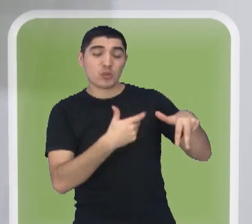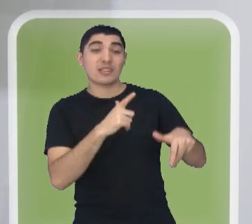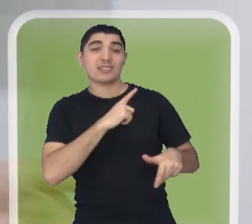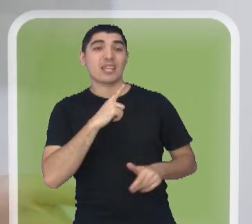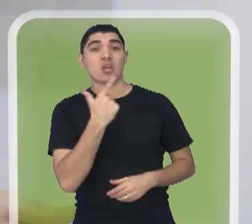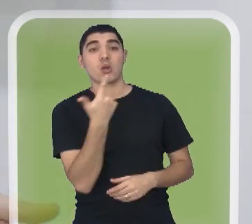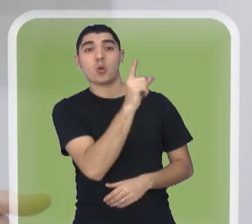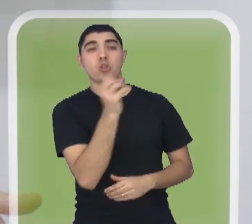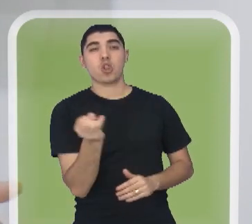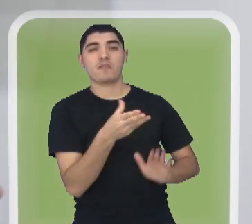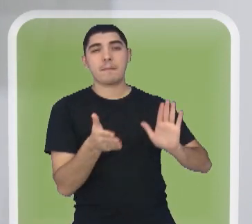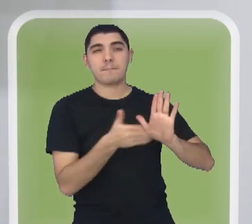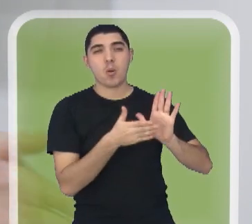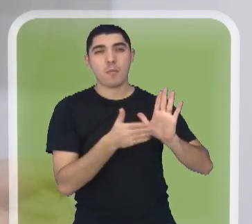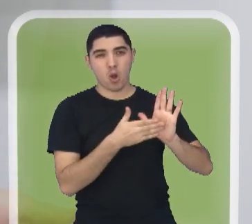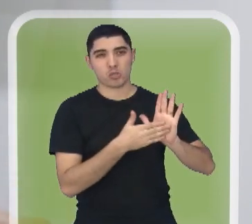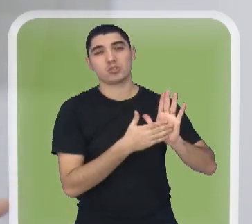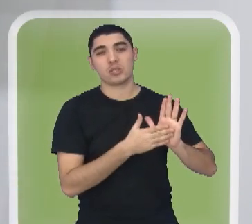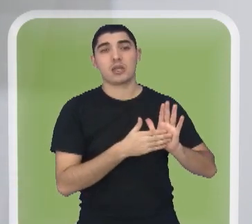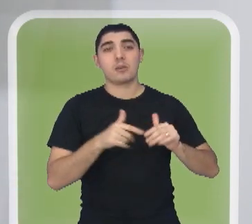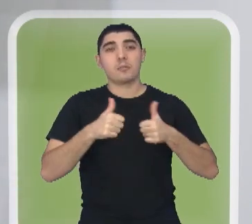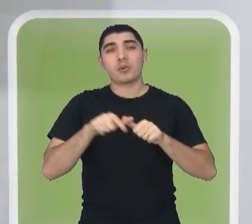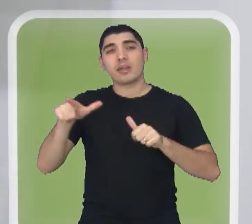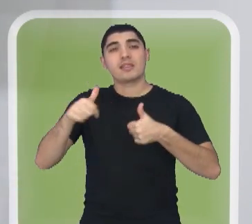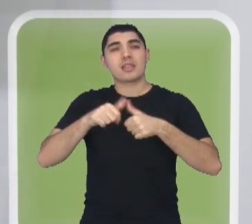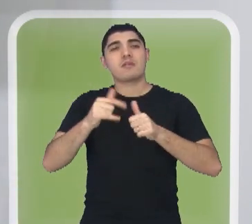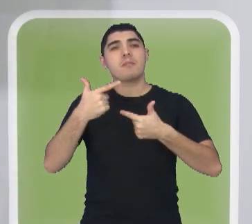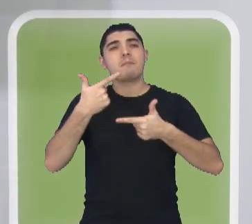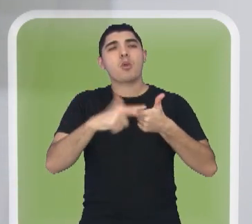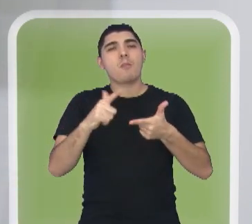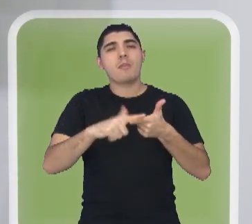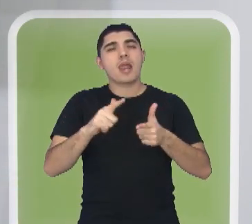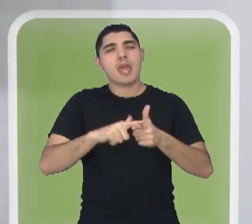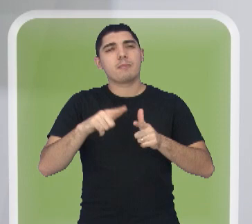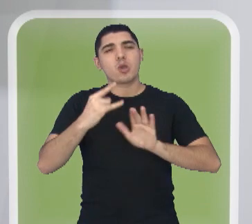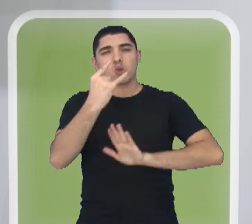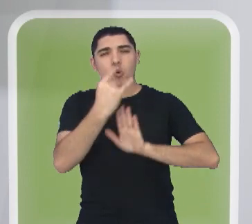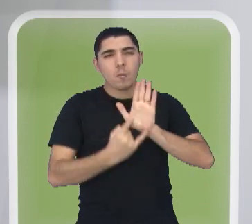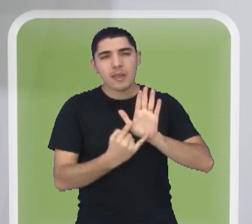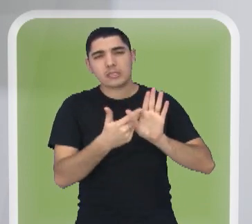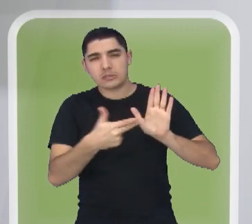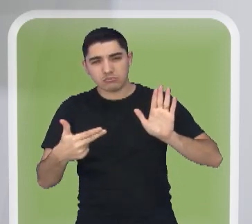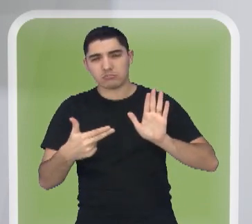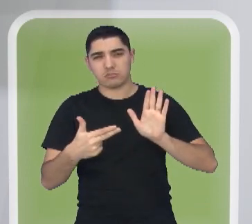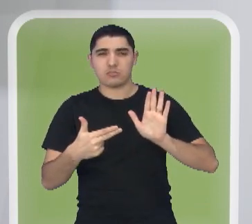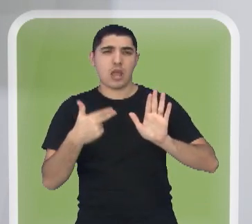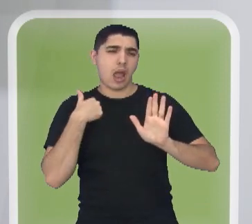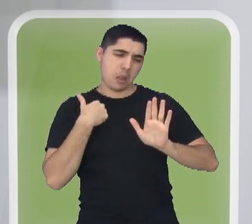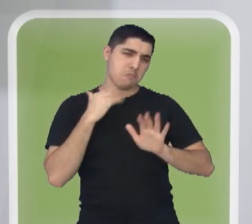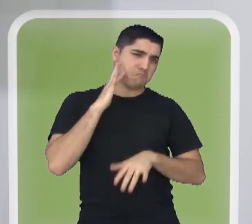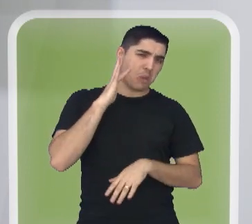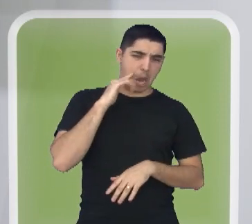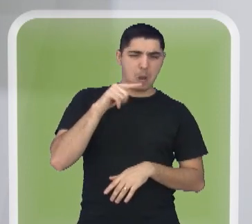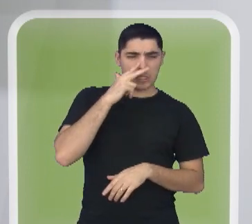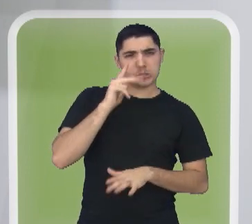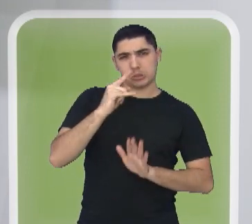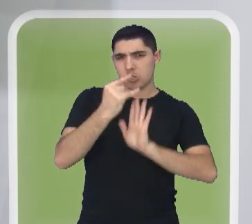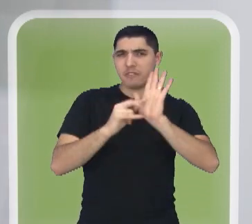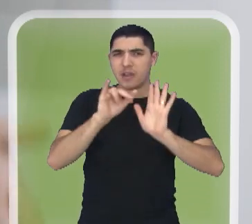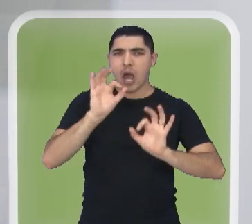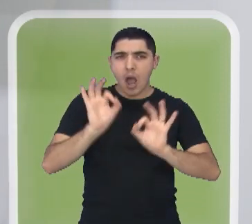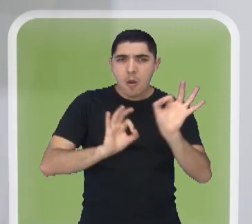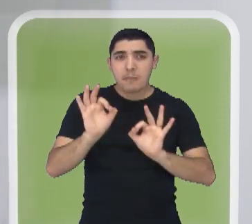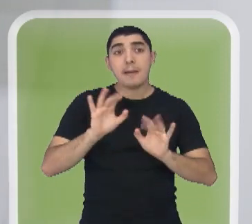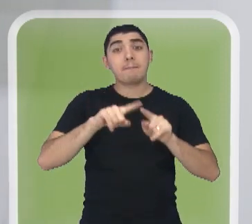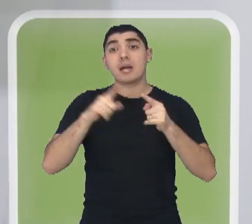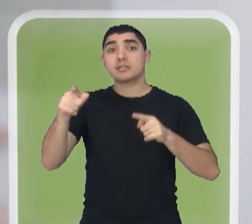situação. Na primeira rodada contra o Mantiqueira ele estava com problema de documentação, eu achei que esse problema de documentação estaria resolvido já, mas parece que ele não entrou nem em